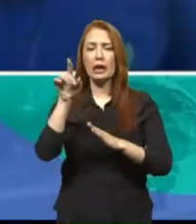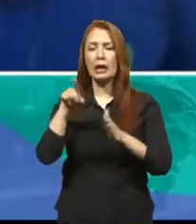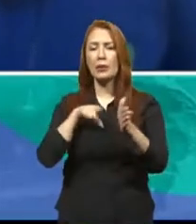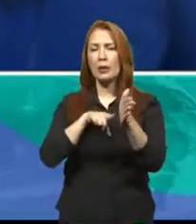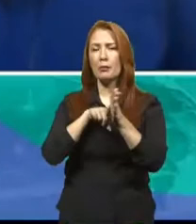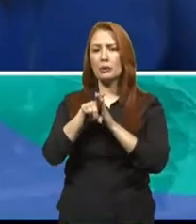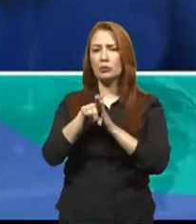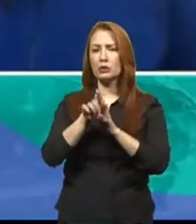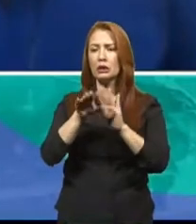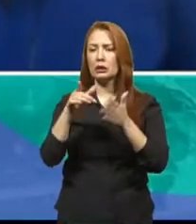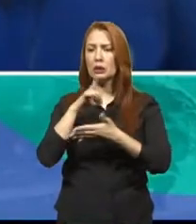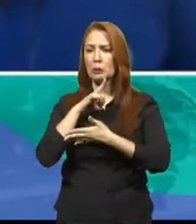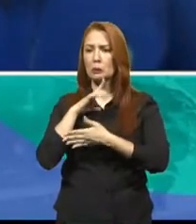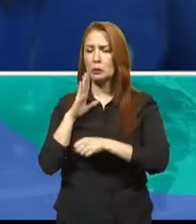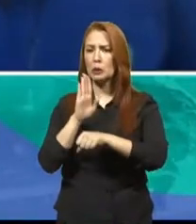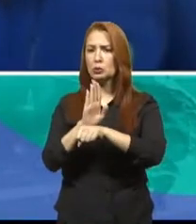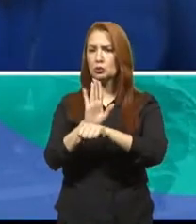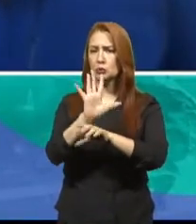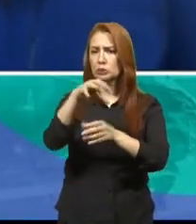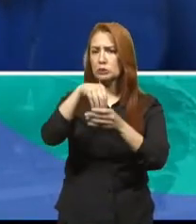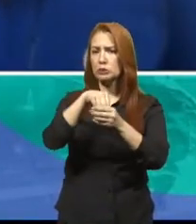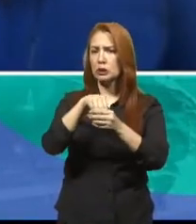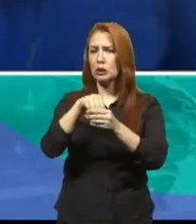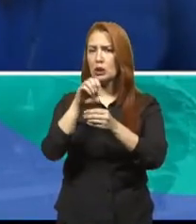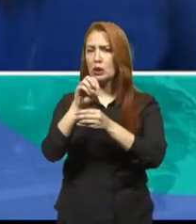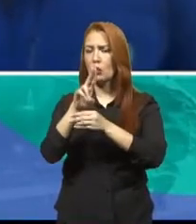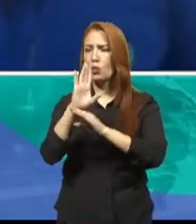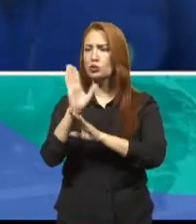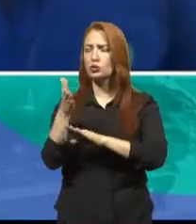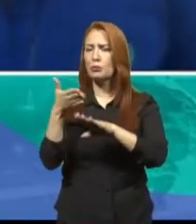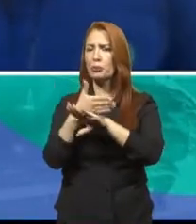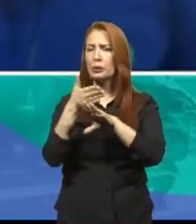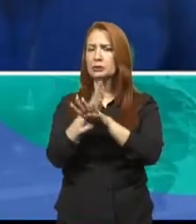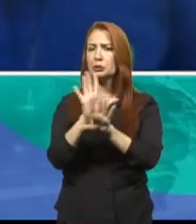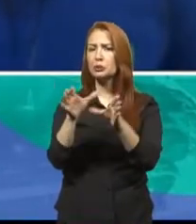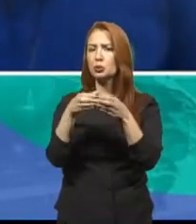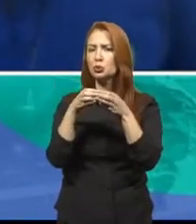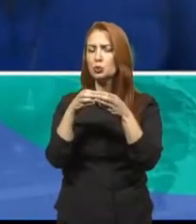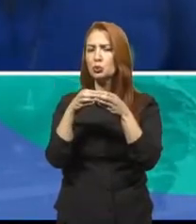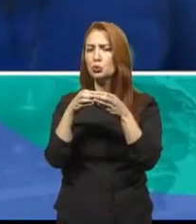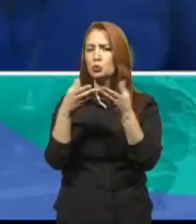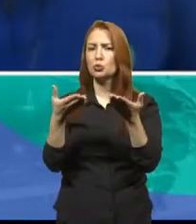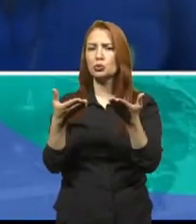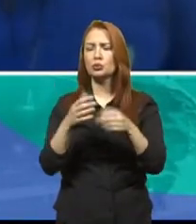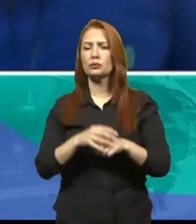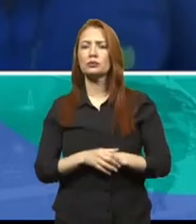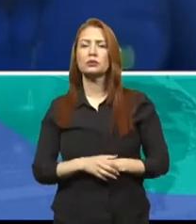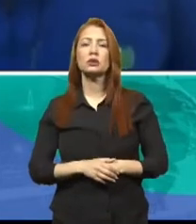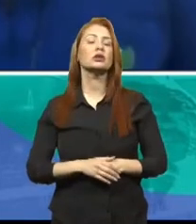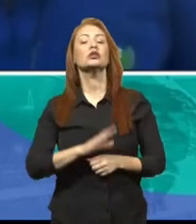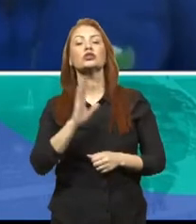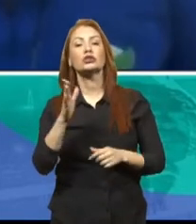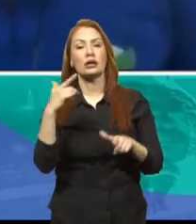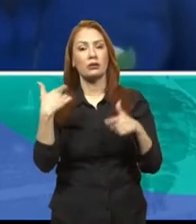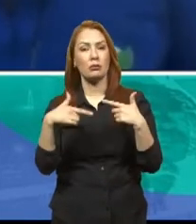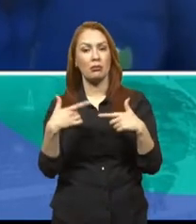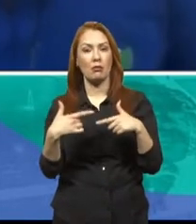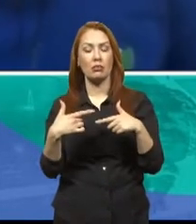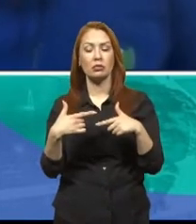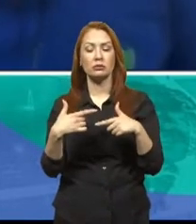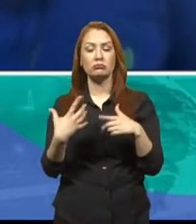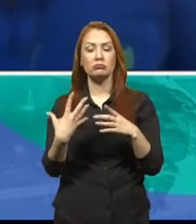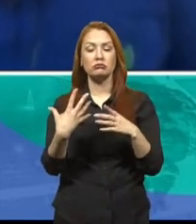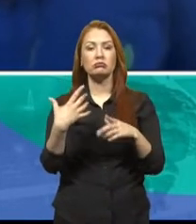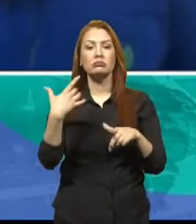com uma assessoria interna ou se essa pessoa já está dentro da equipe da cooperativa mesmo? Já está dentro da equipe da cooperativa mesmo. Legal. Hoje a